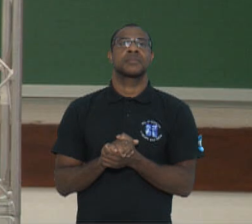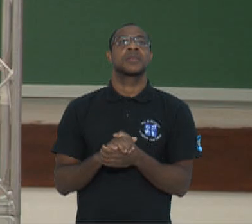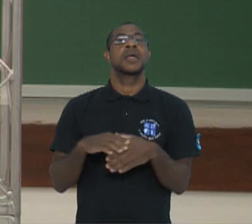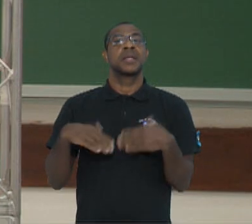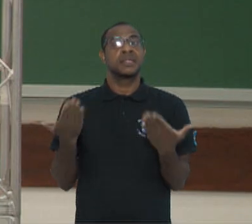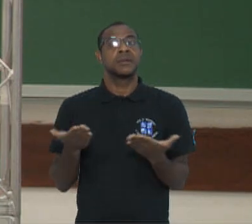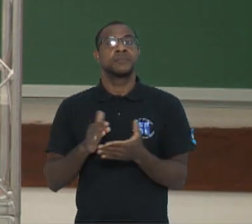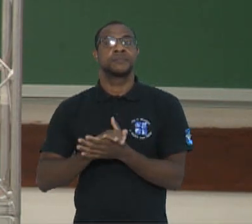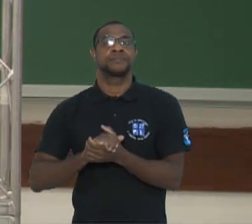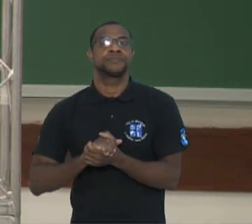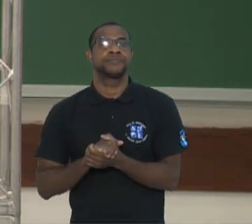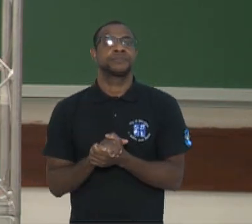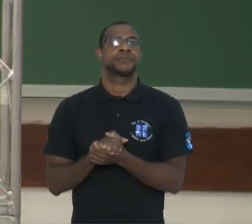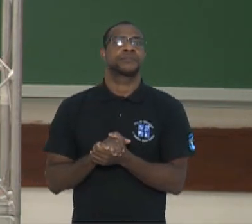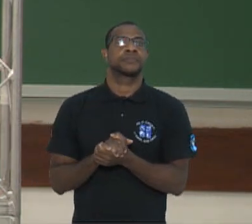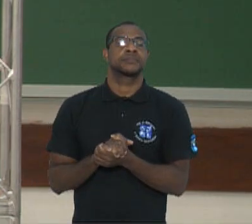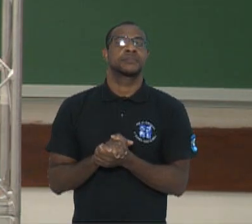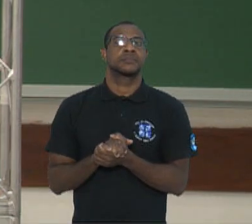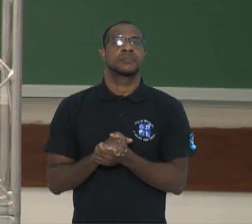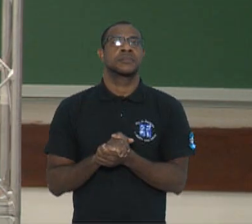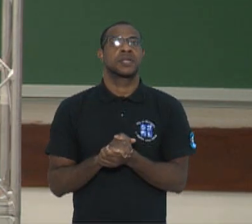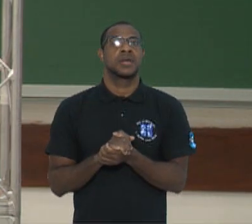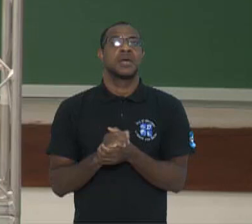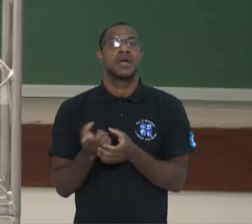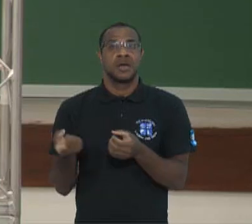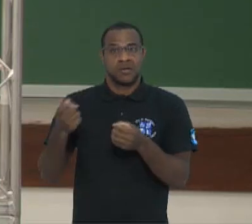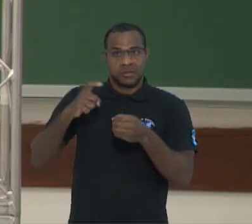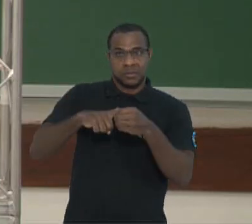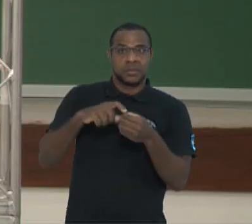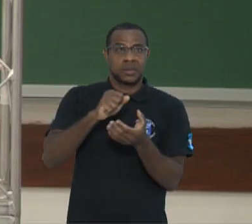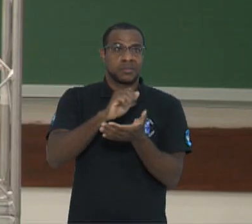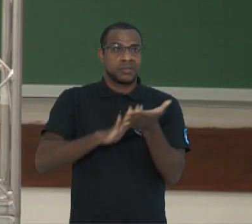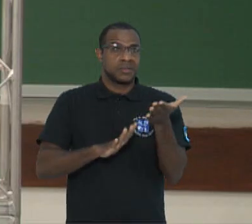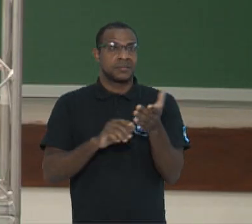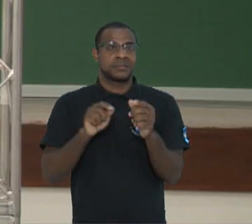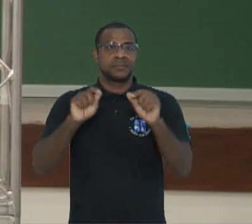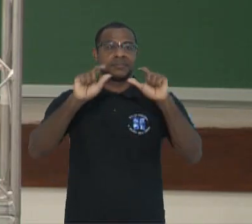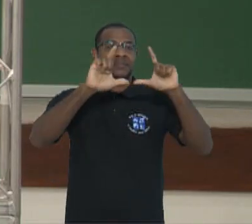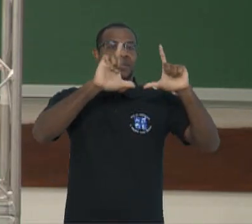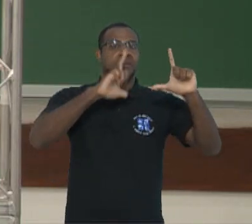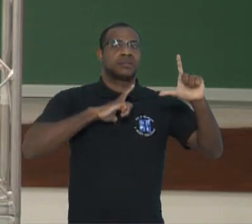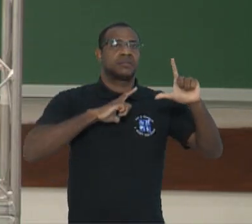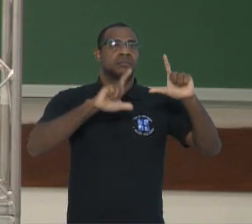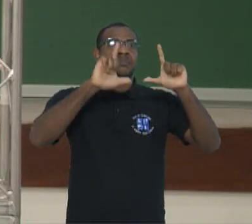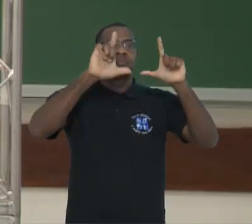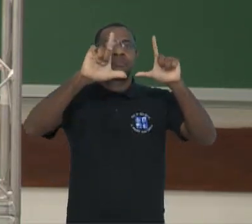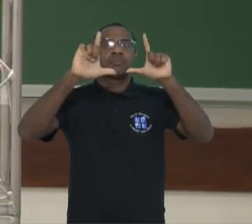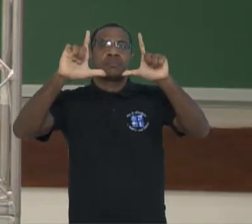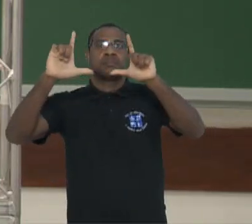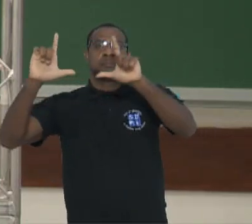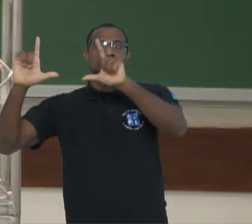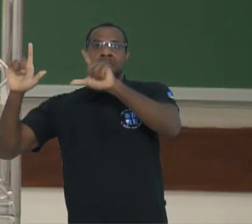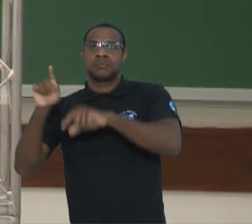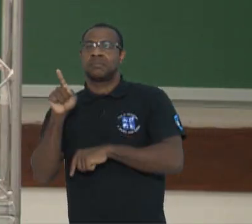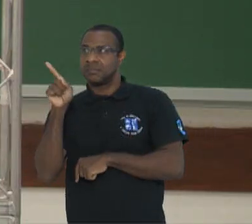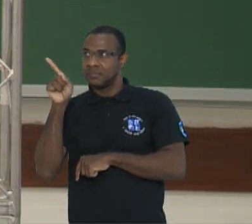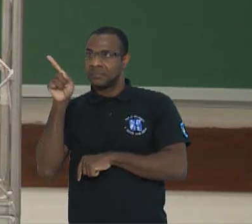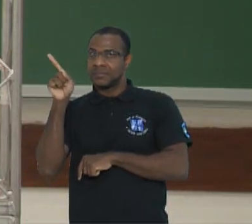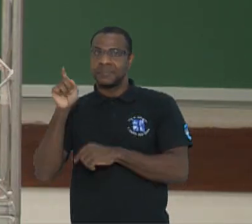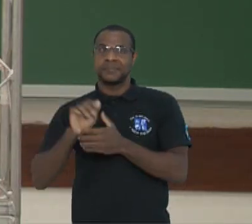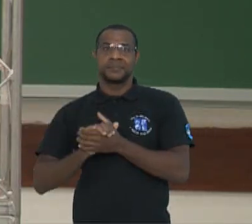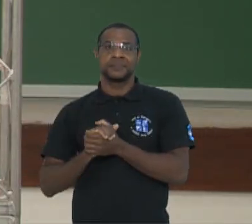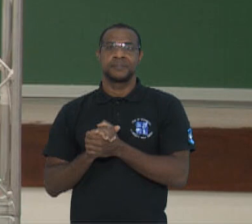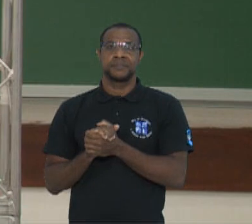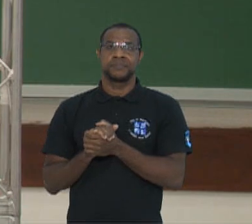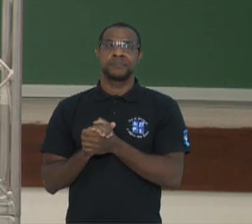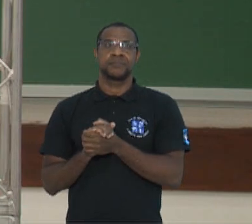Retomando os nossos exercícios, nós temos aqui um quadrinho, né? Na verdade, a comic strip, a tirinha.